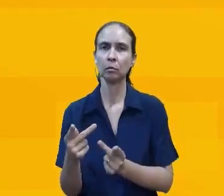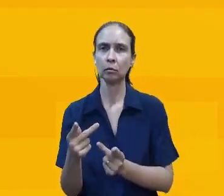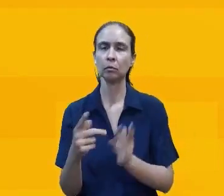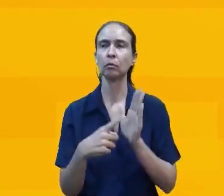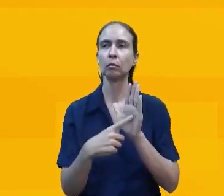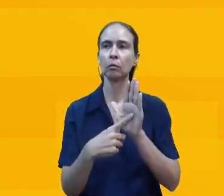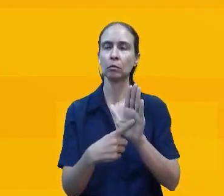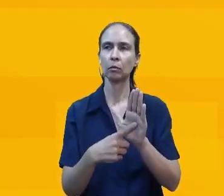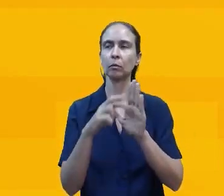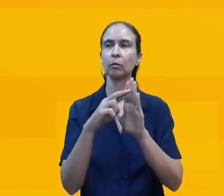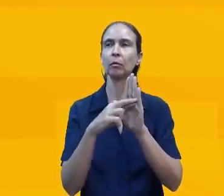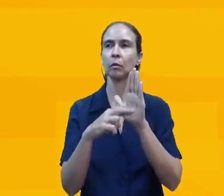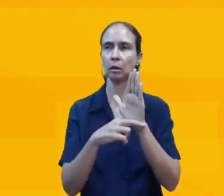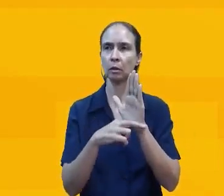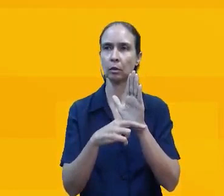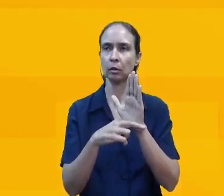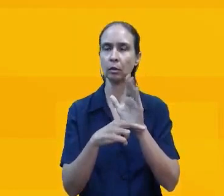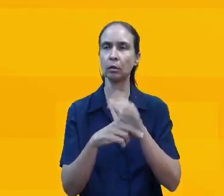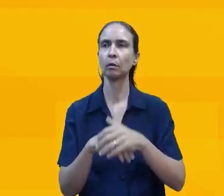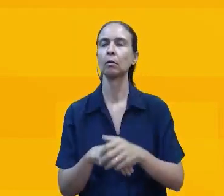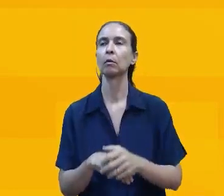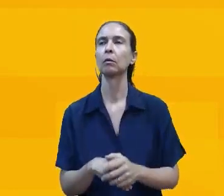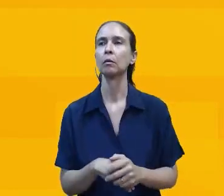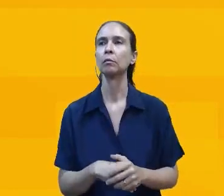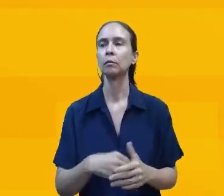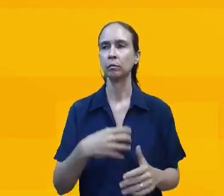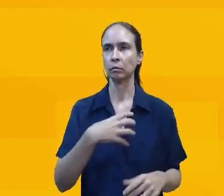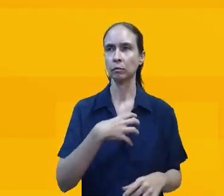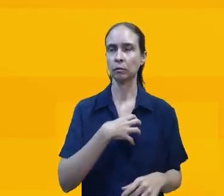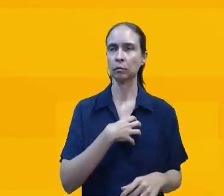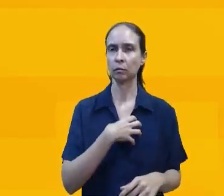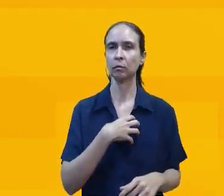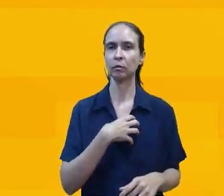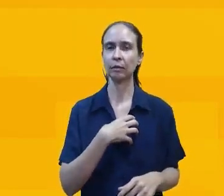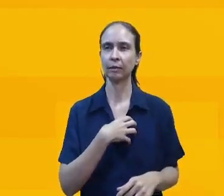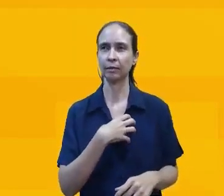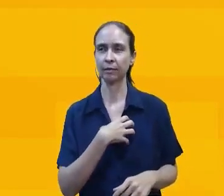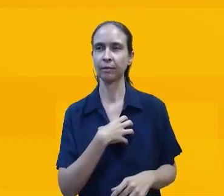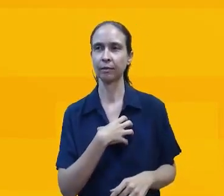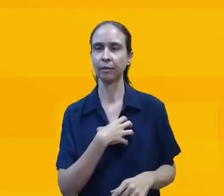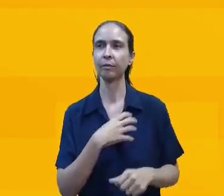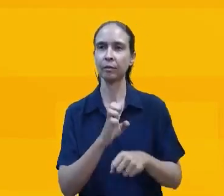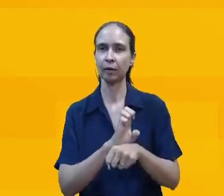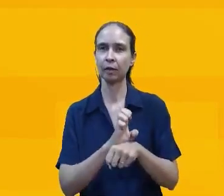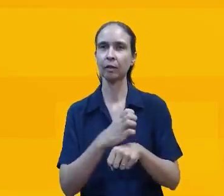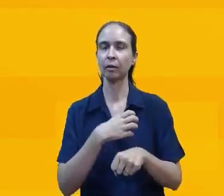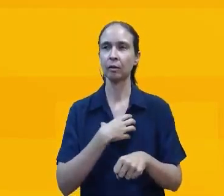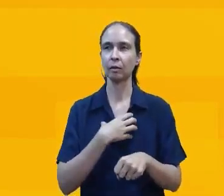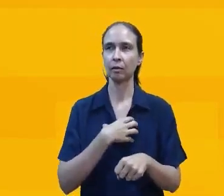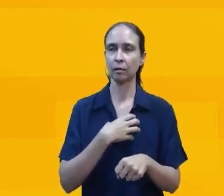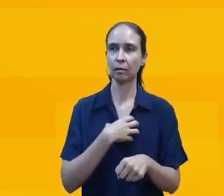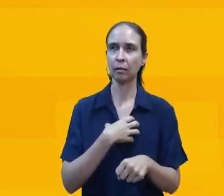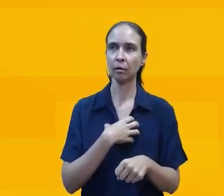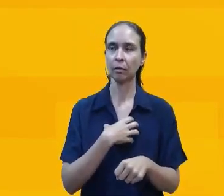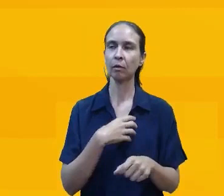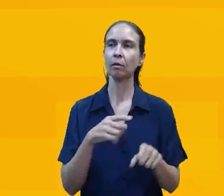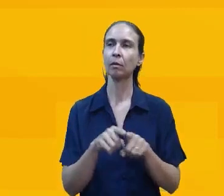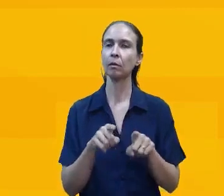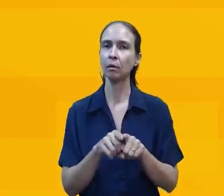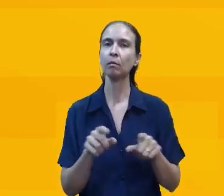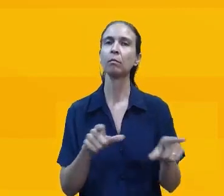né? Como bom baiano, eu deveria estar dando mais atenção ao meu estado, mas a gente está trabalhando mais